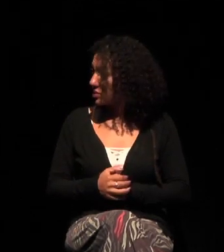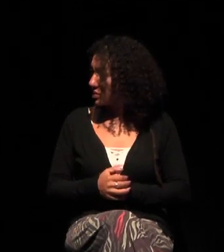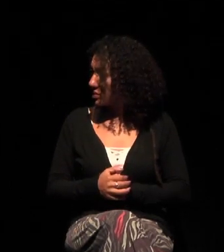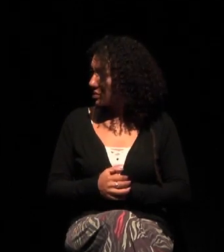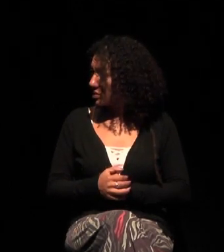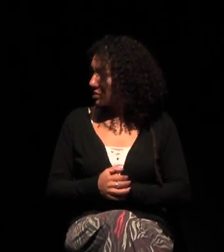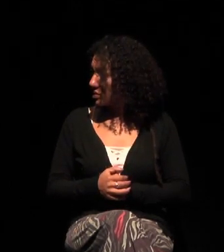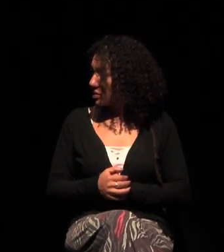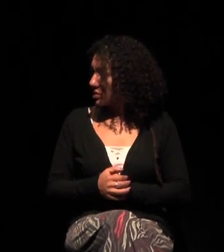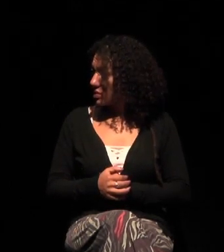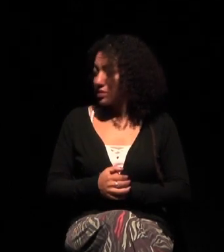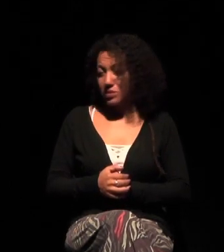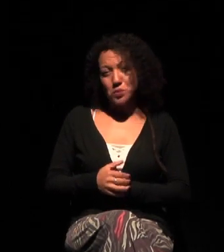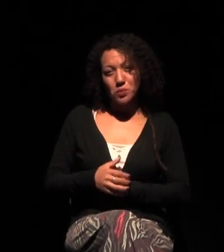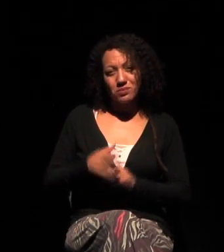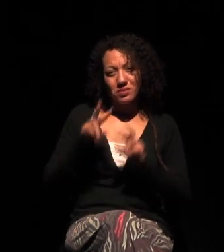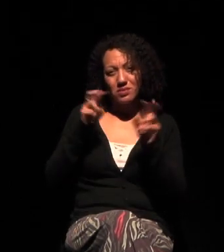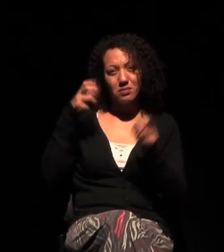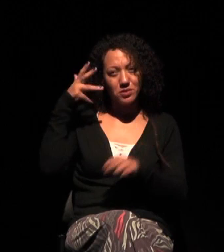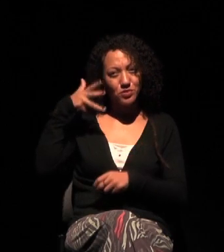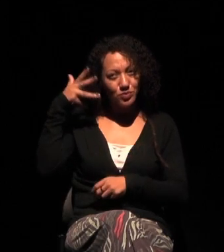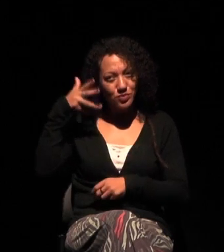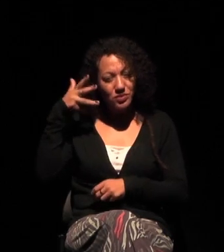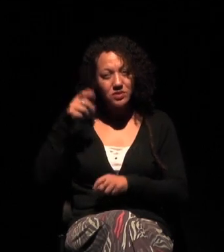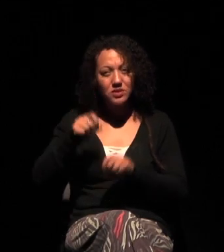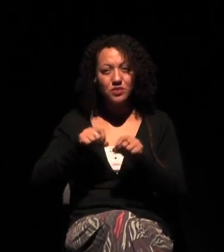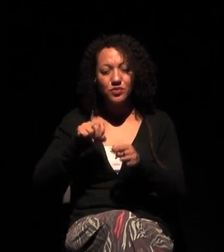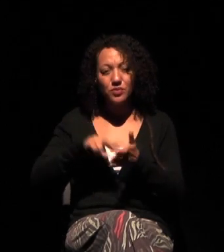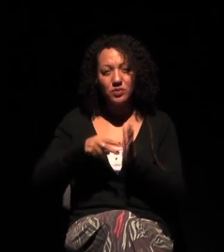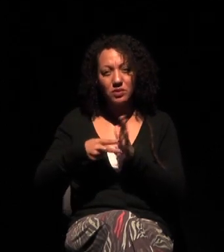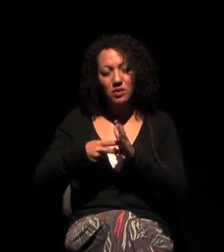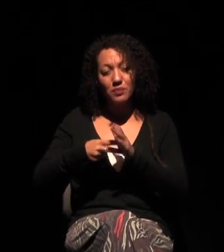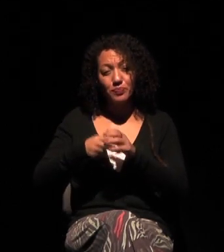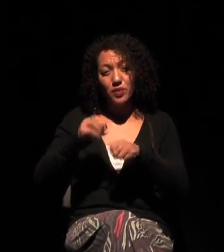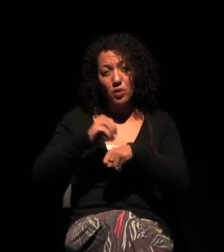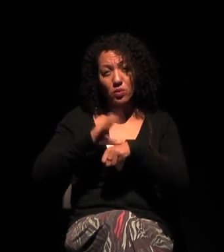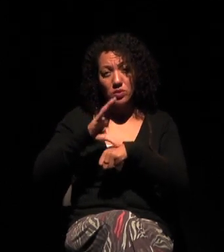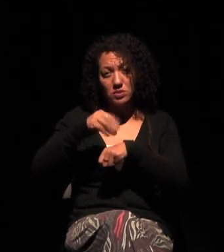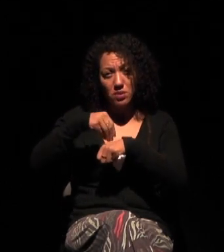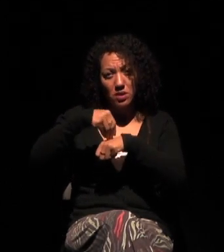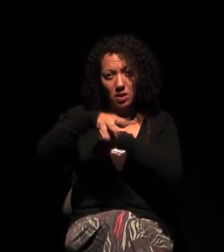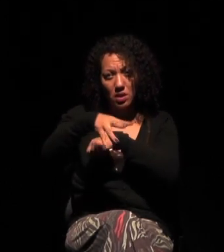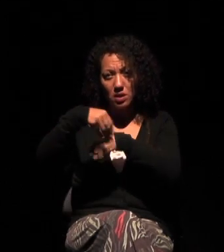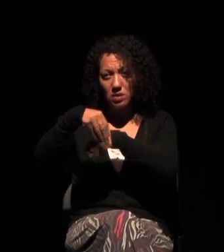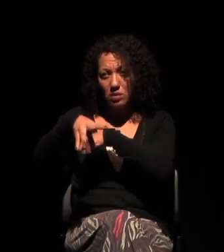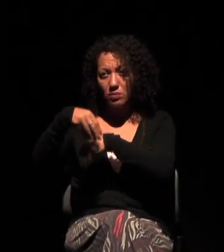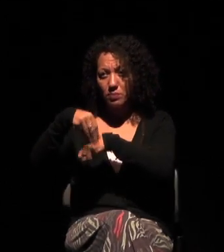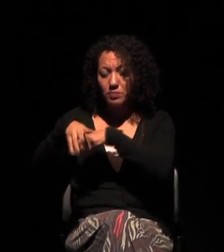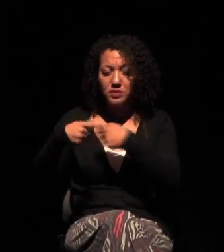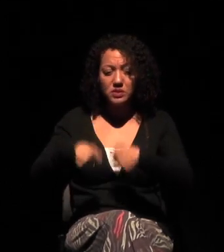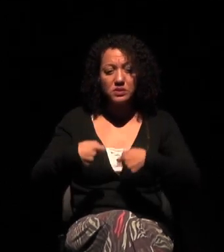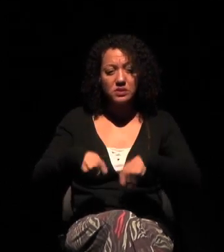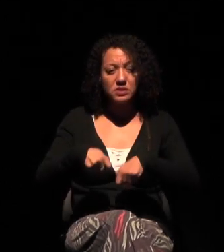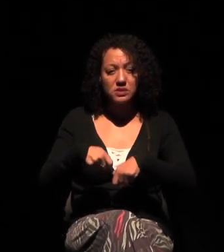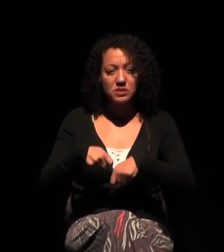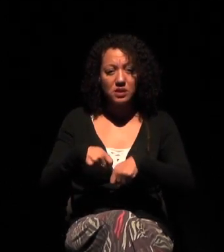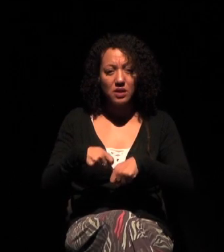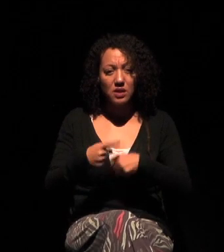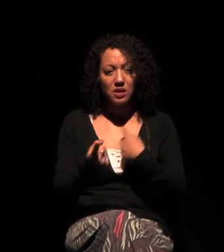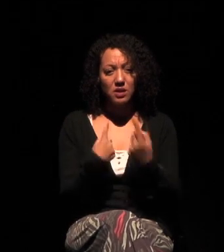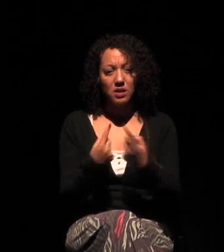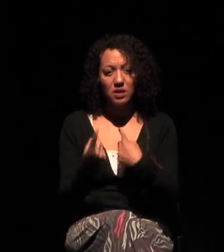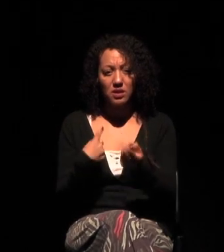trouxe que a transferência do conhecimento deve ser tua entre van é no fundo uma